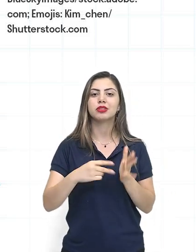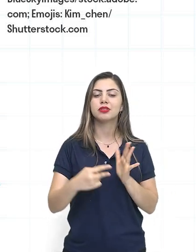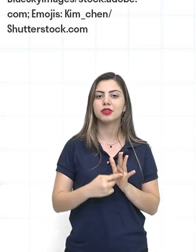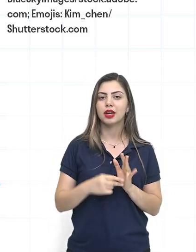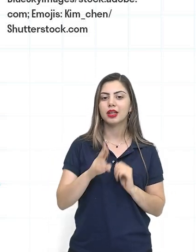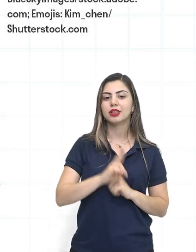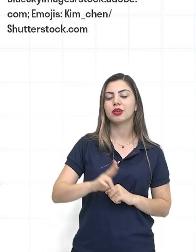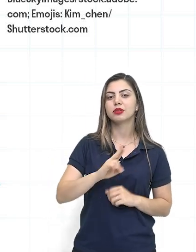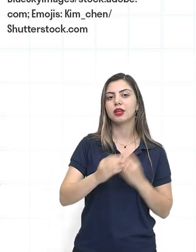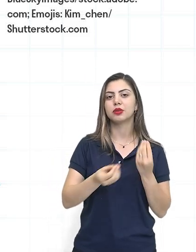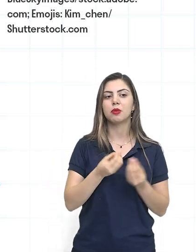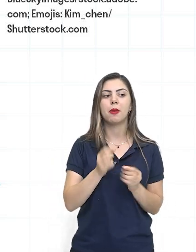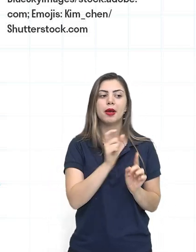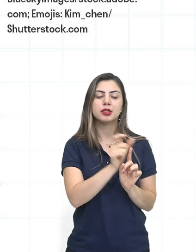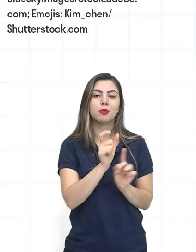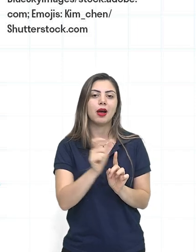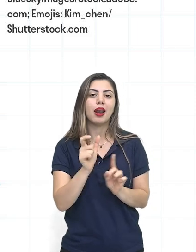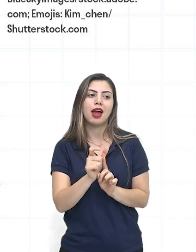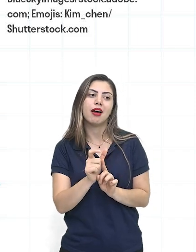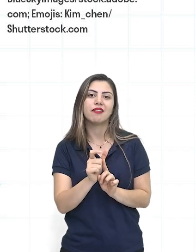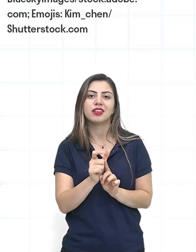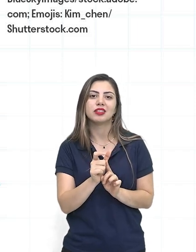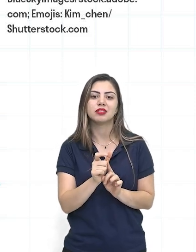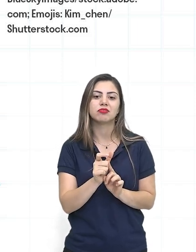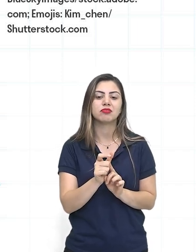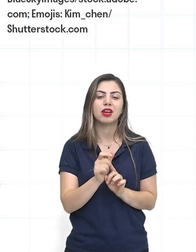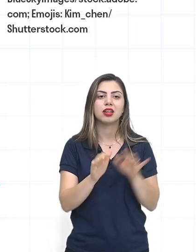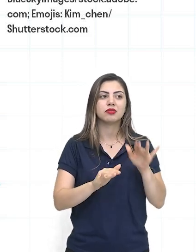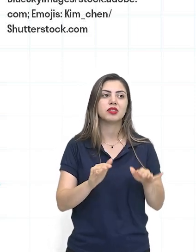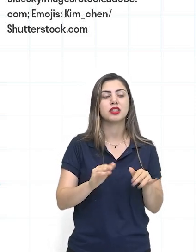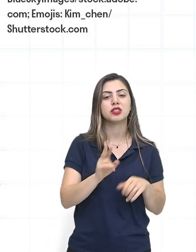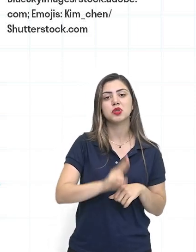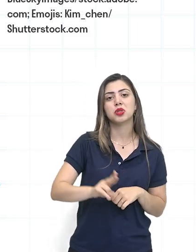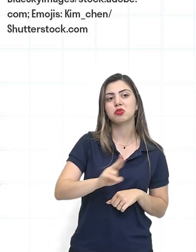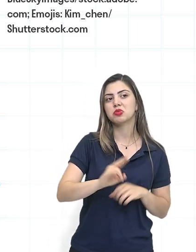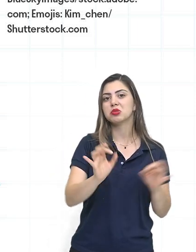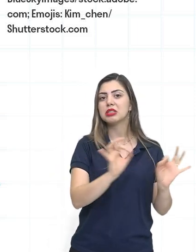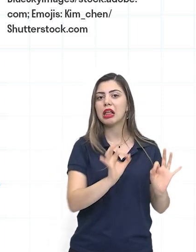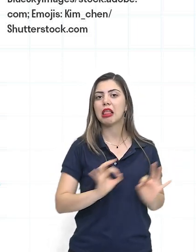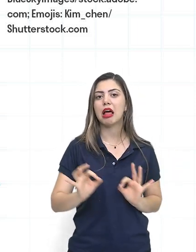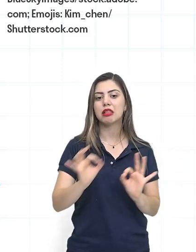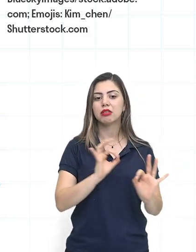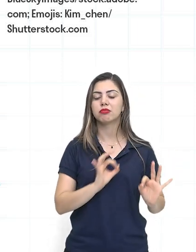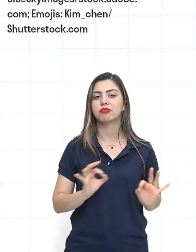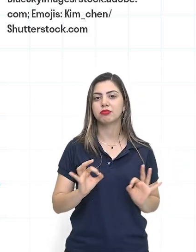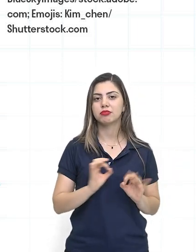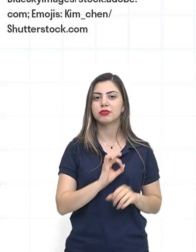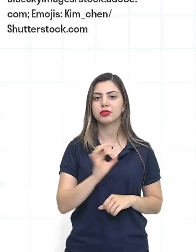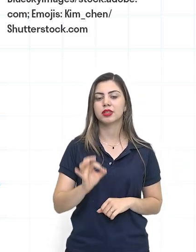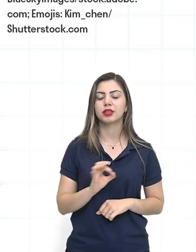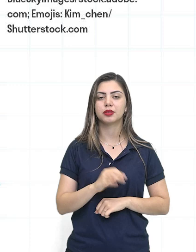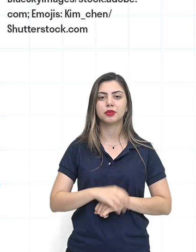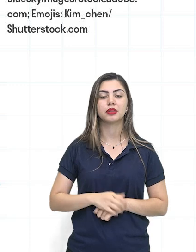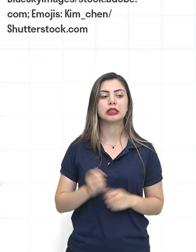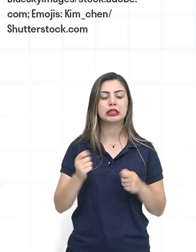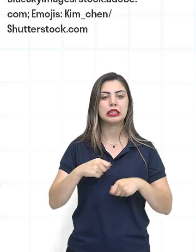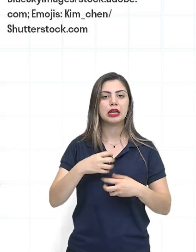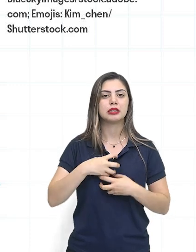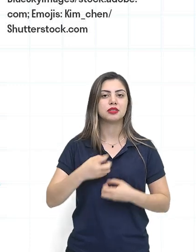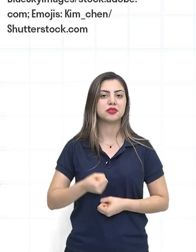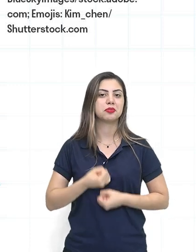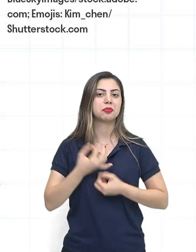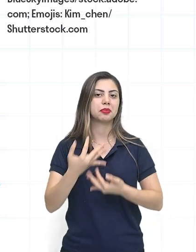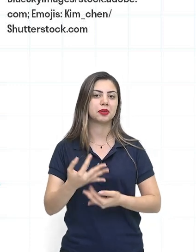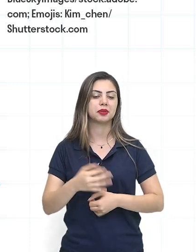em situações onde as palavras podem ser o quê? Limitadas ou inadequadas para expressar sentimentos ou